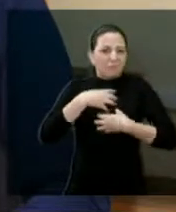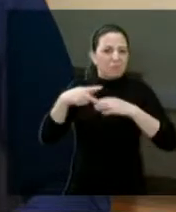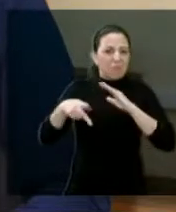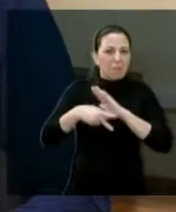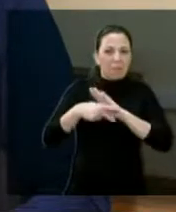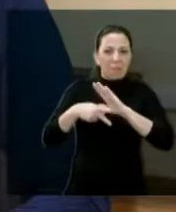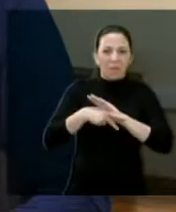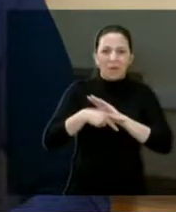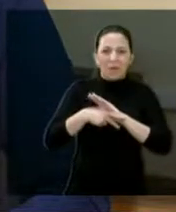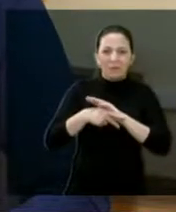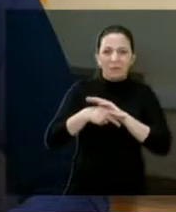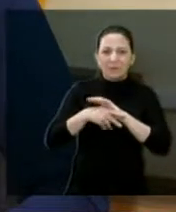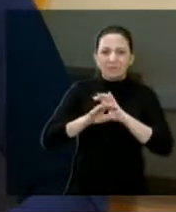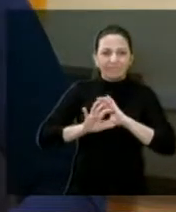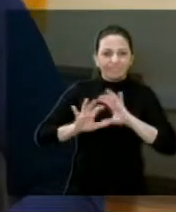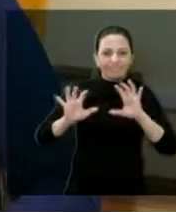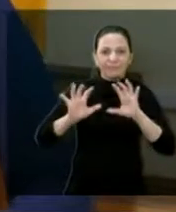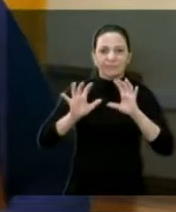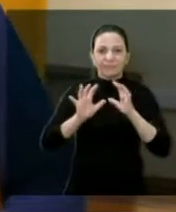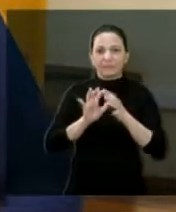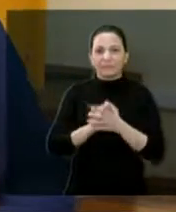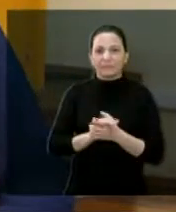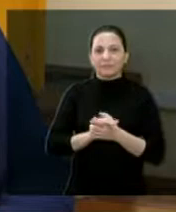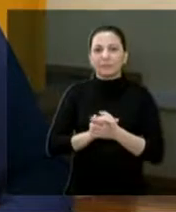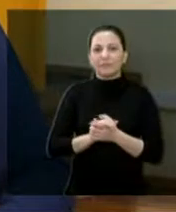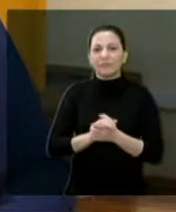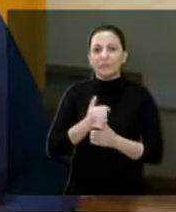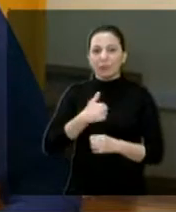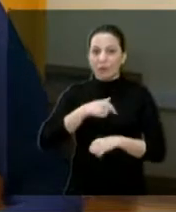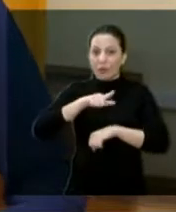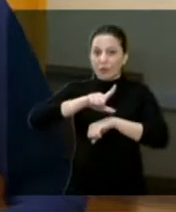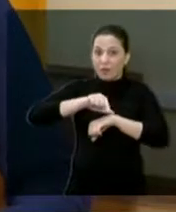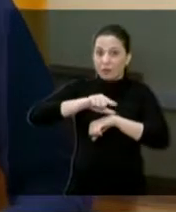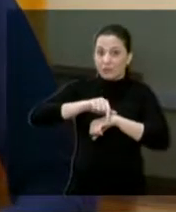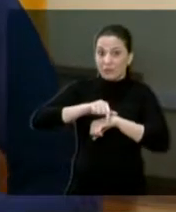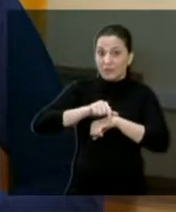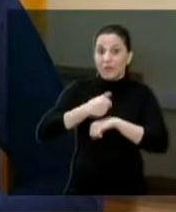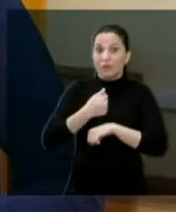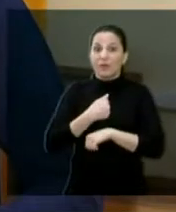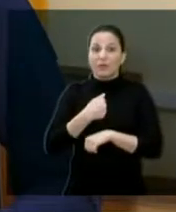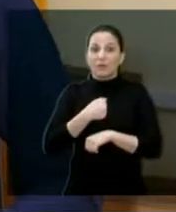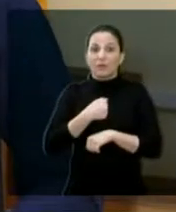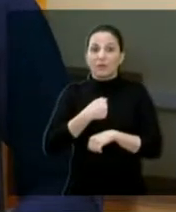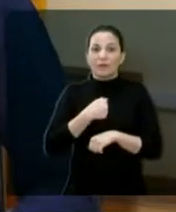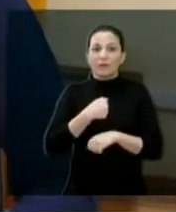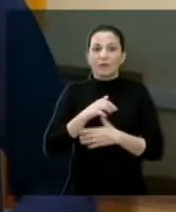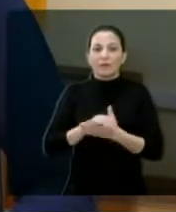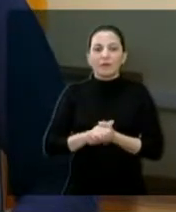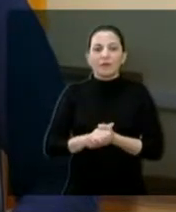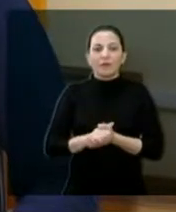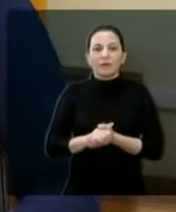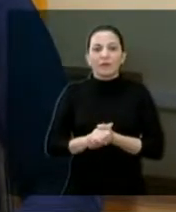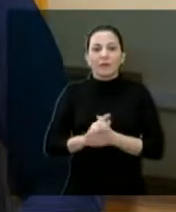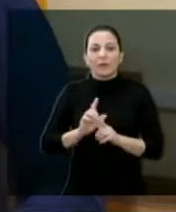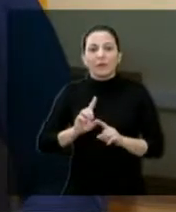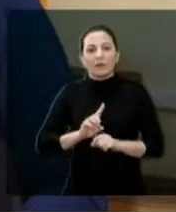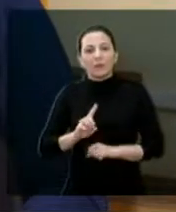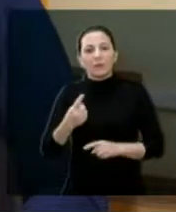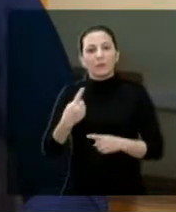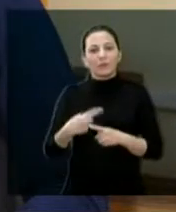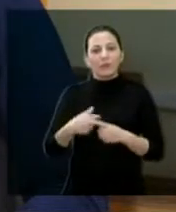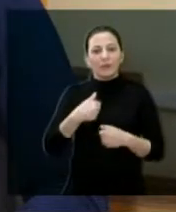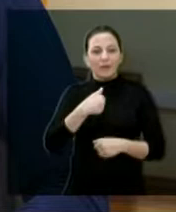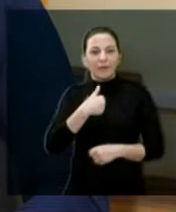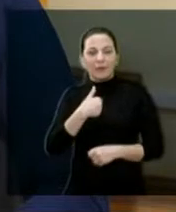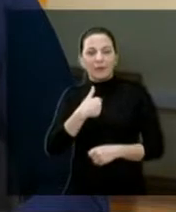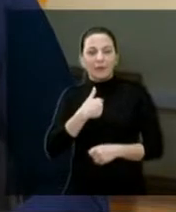uma vez, estava atrasado o 13º, eu conto isso, não porque